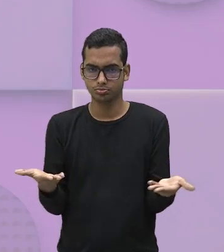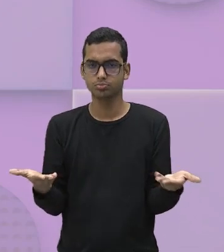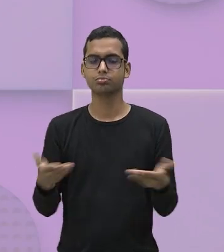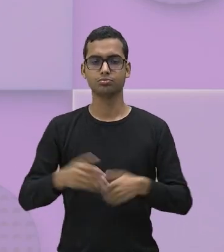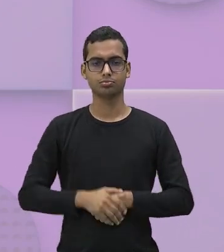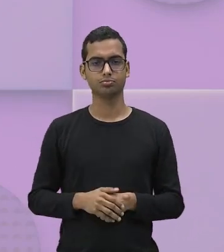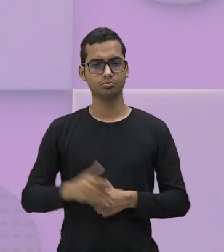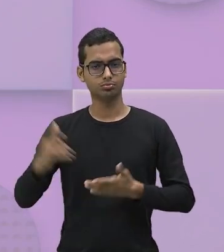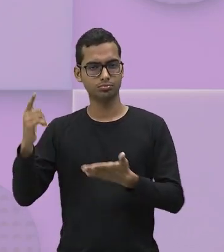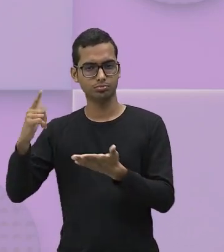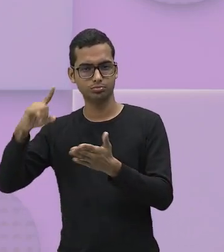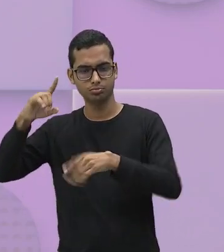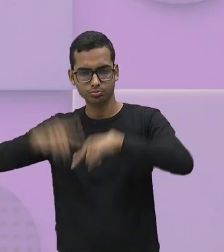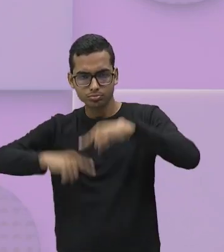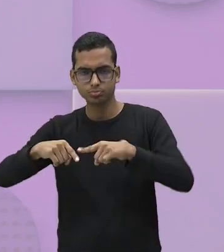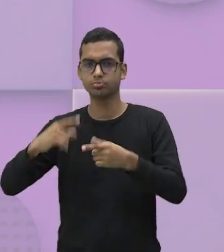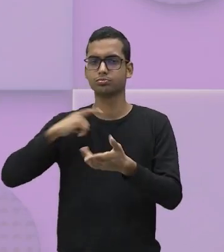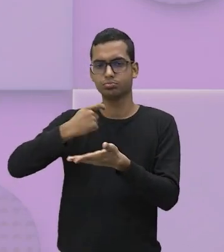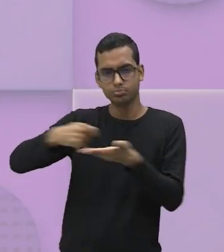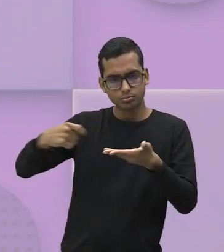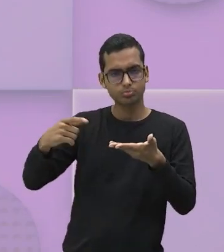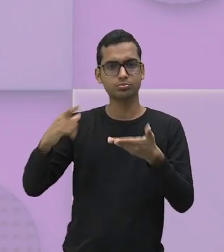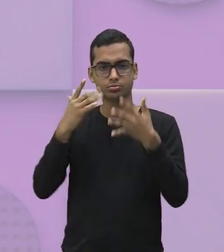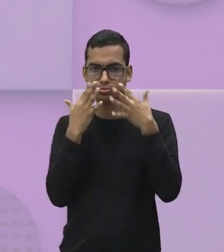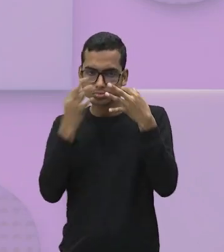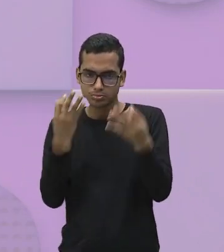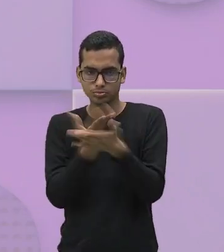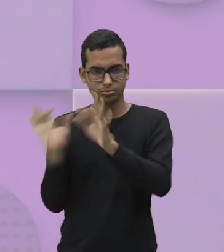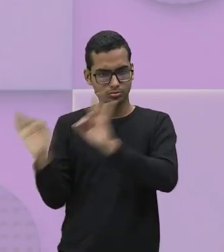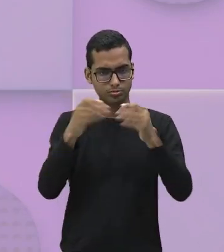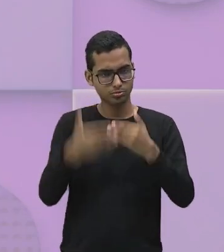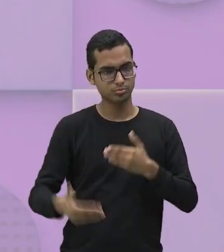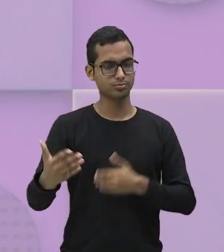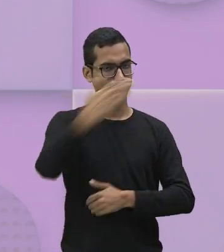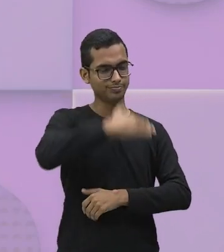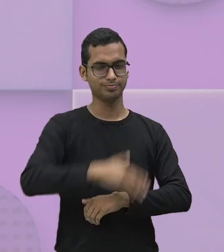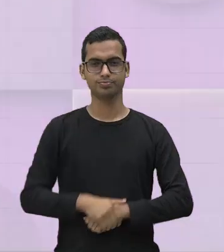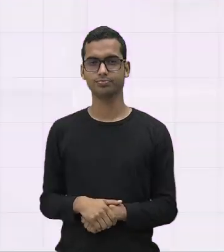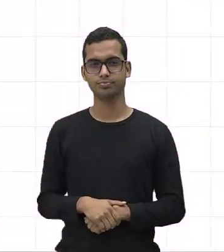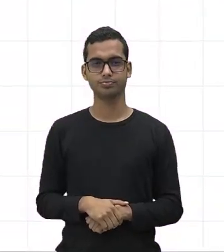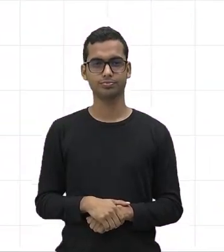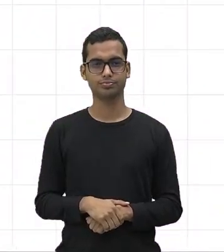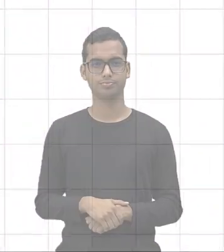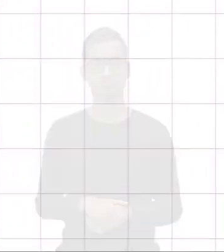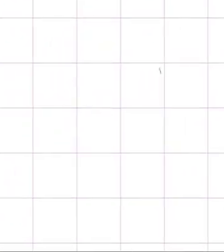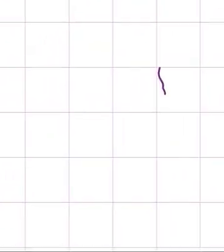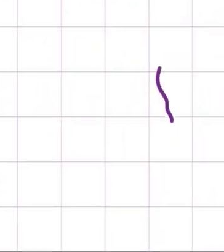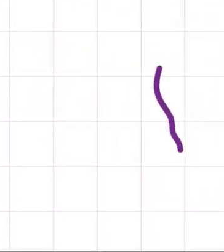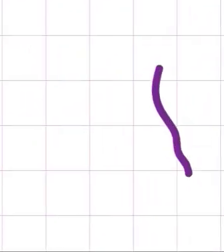mais nada, pegue seu caderno, pegue sua caneta, concentração no vídeo e vamos para a aula.